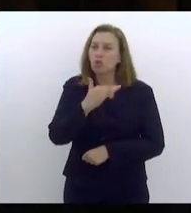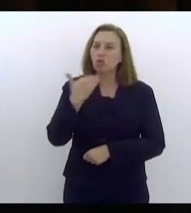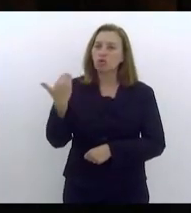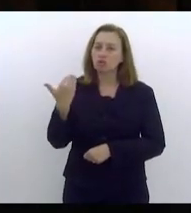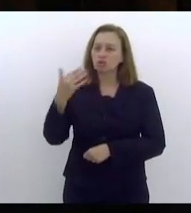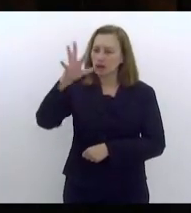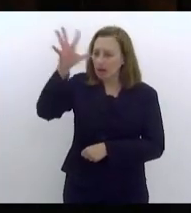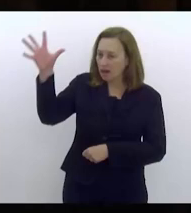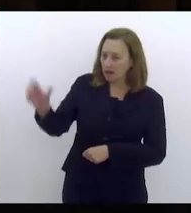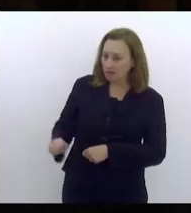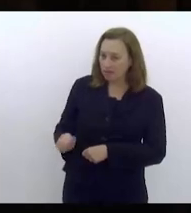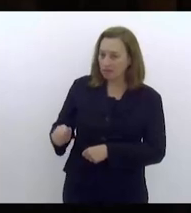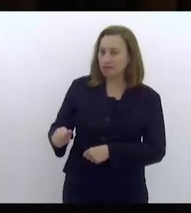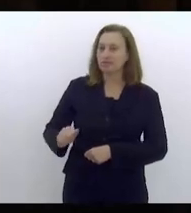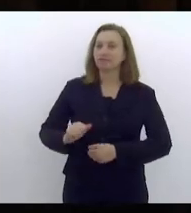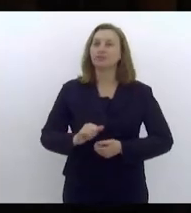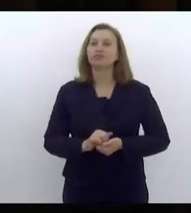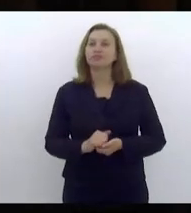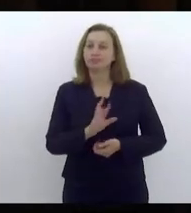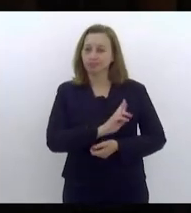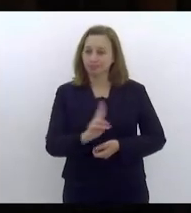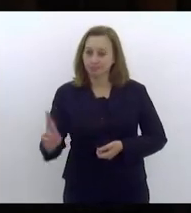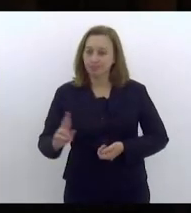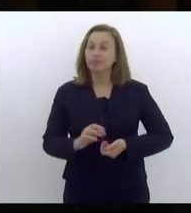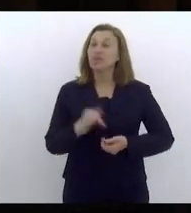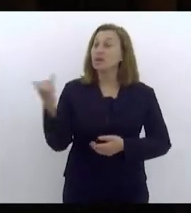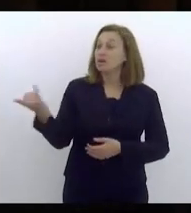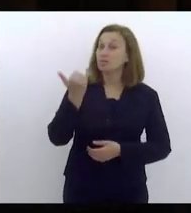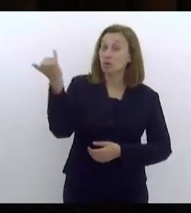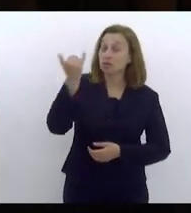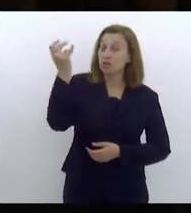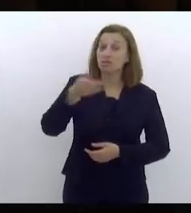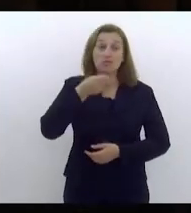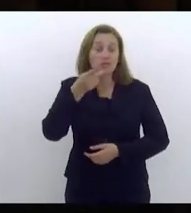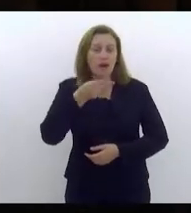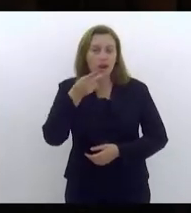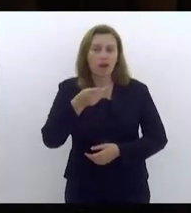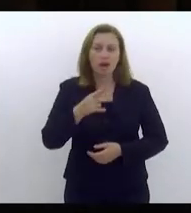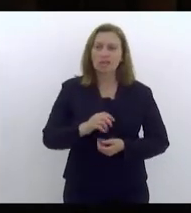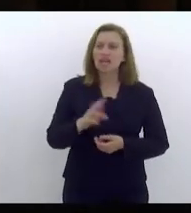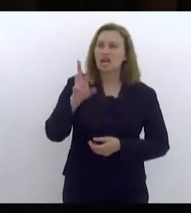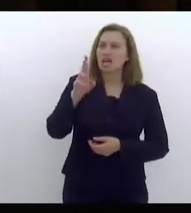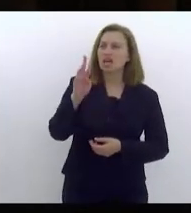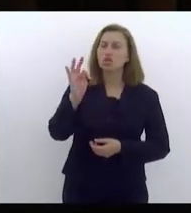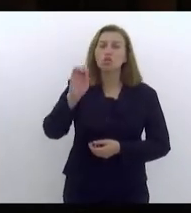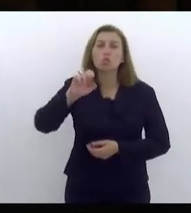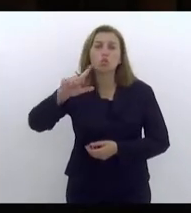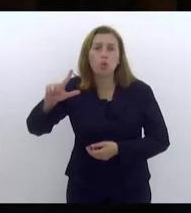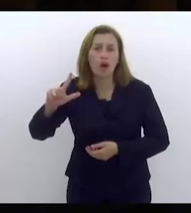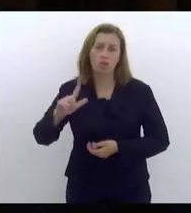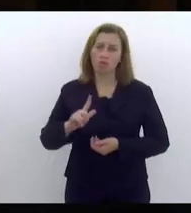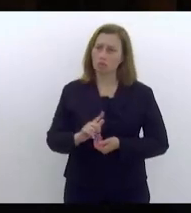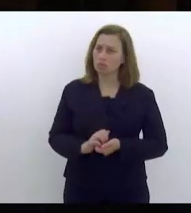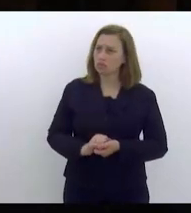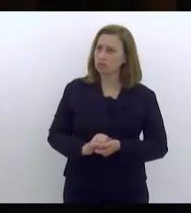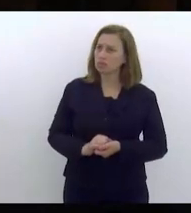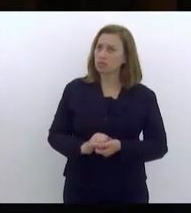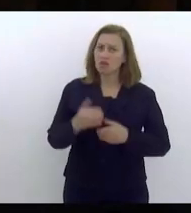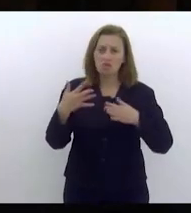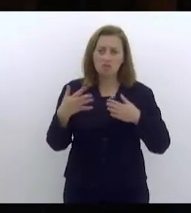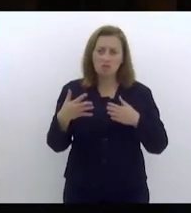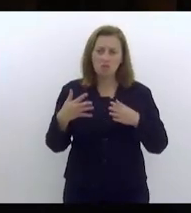religiões de matriz africana. É super importante dizer que esses rituais têm sido alvo